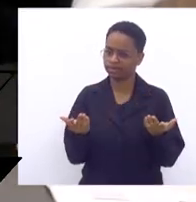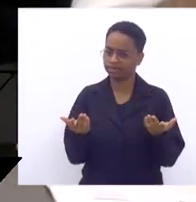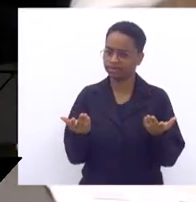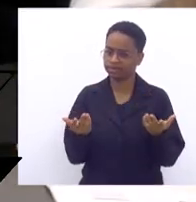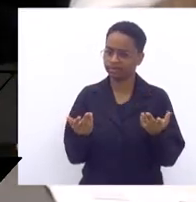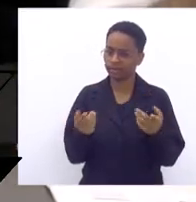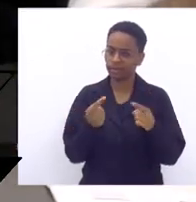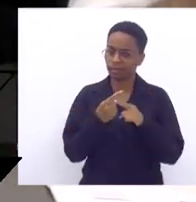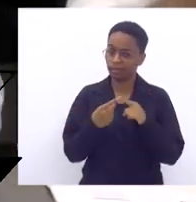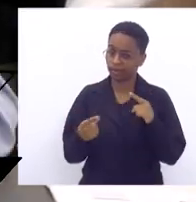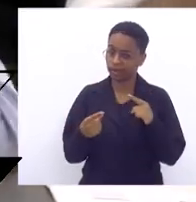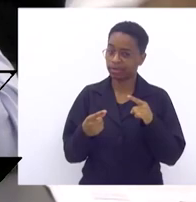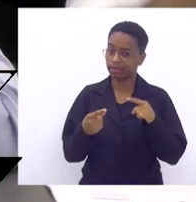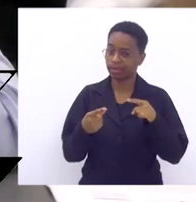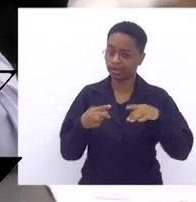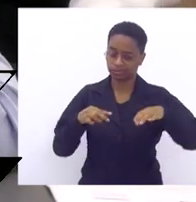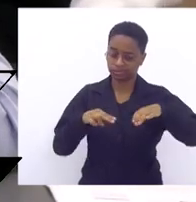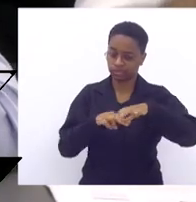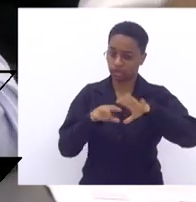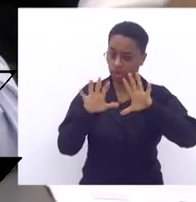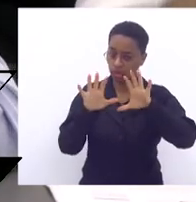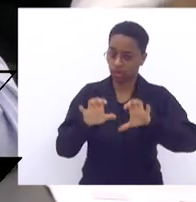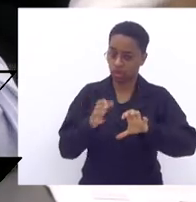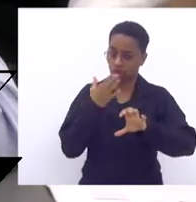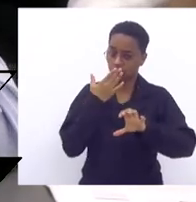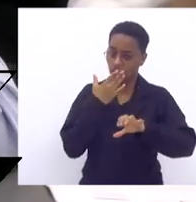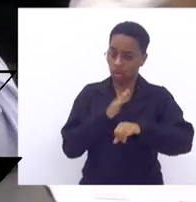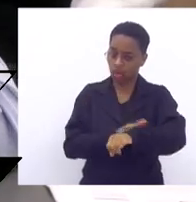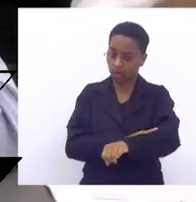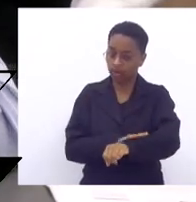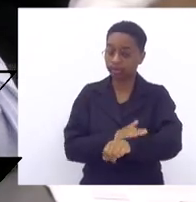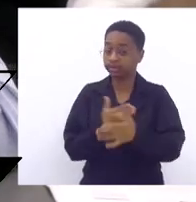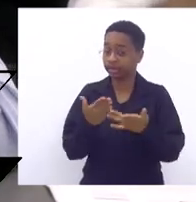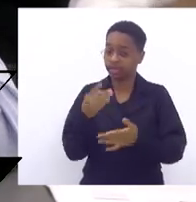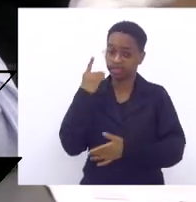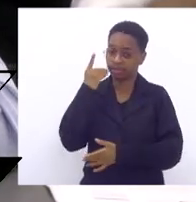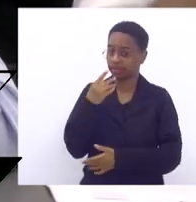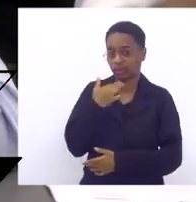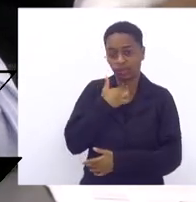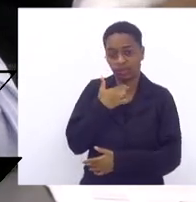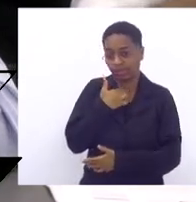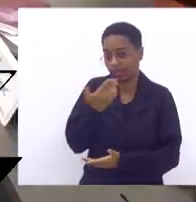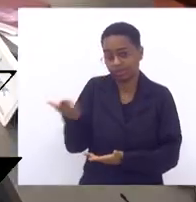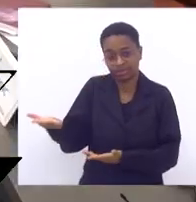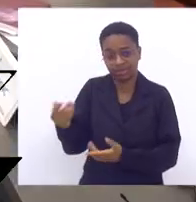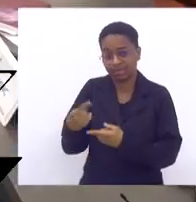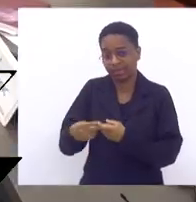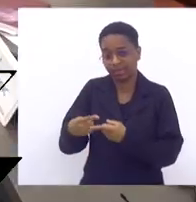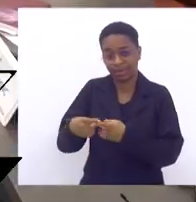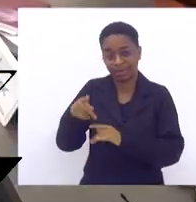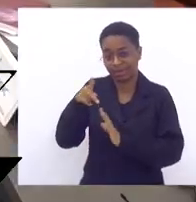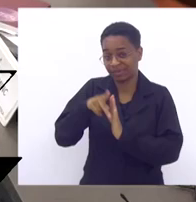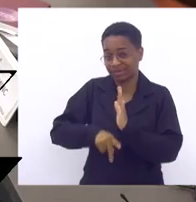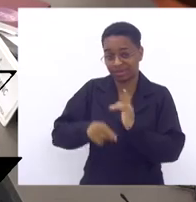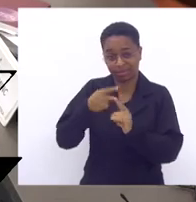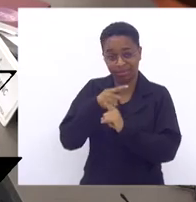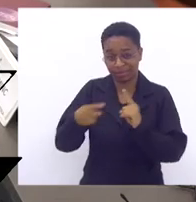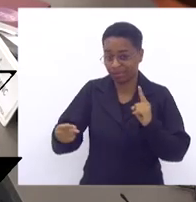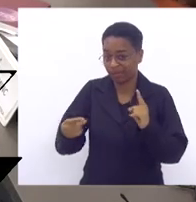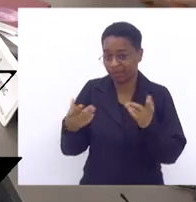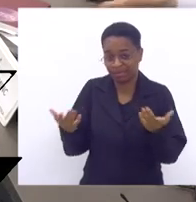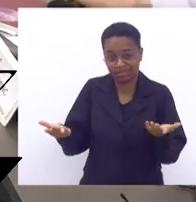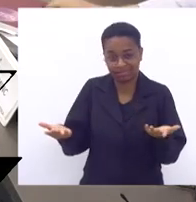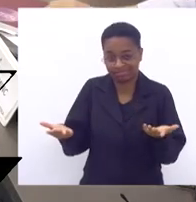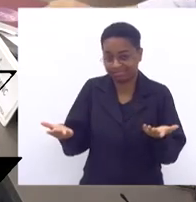esse bronzeamento. Então, o deputado Vinícius não poderia se beneficiar daquilo que o projeto veda completamente.